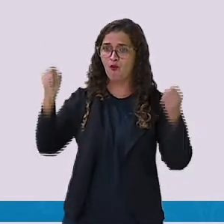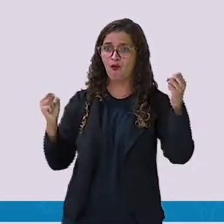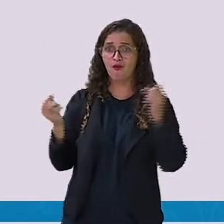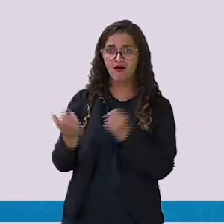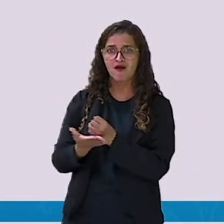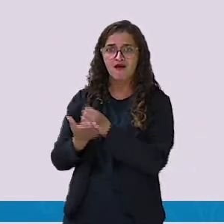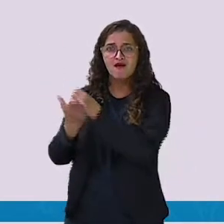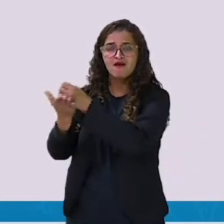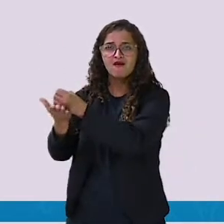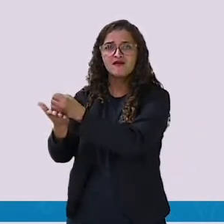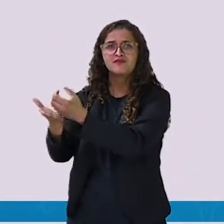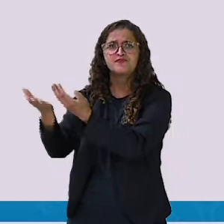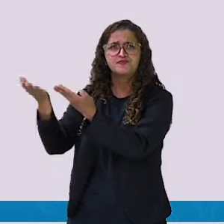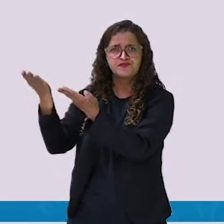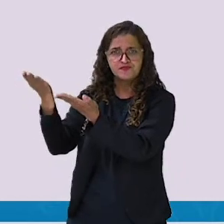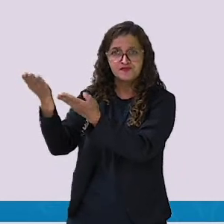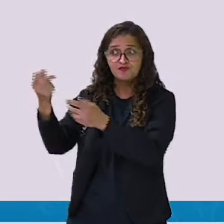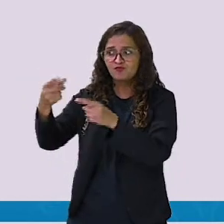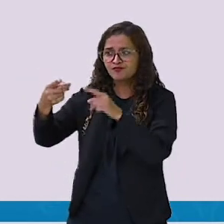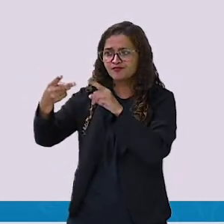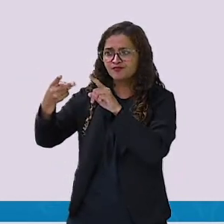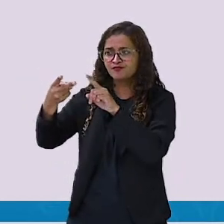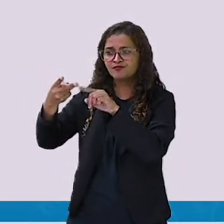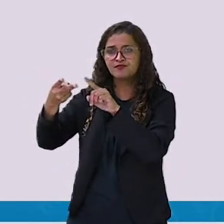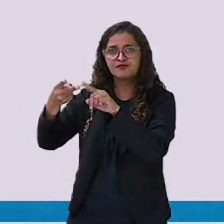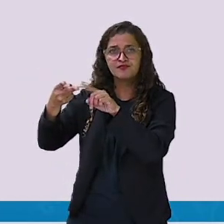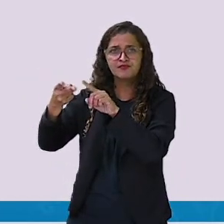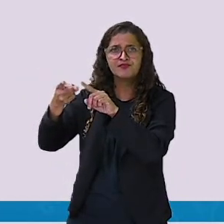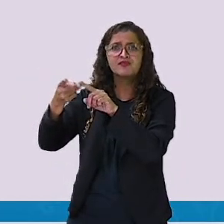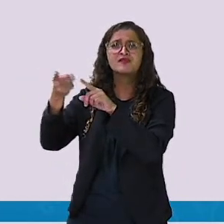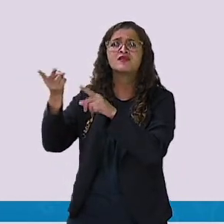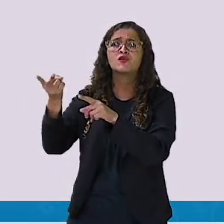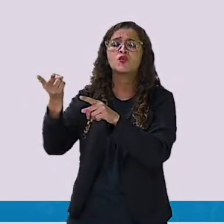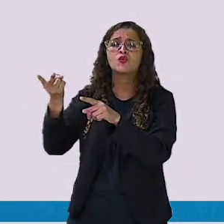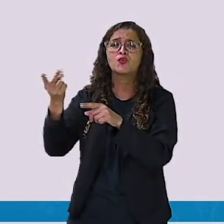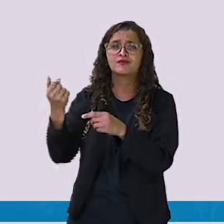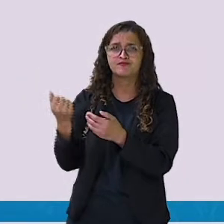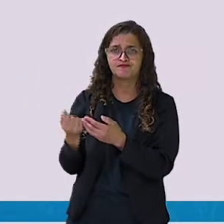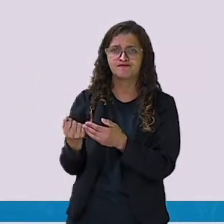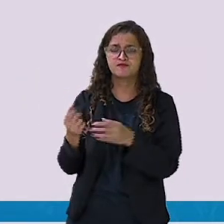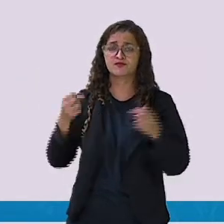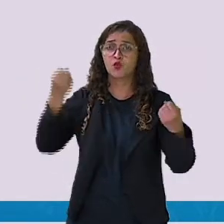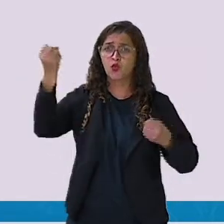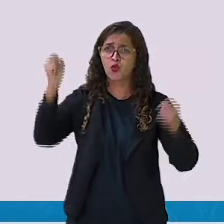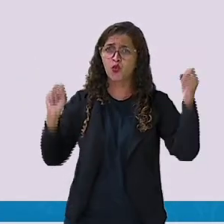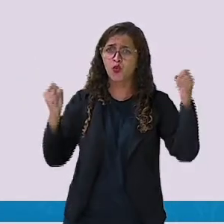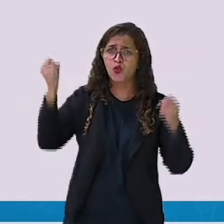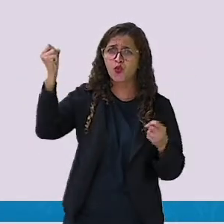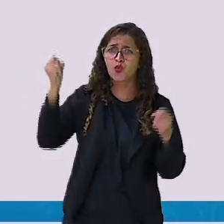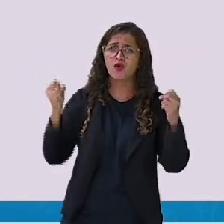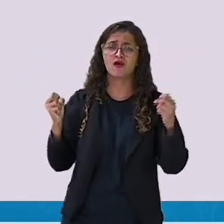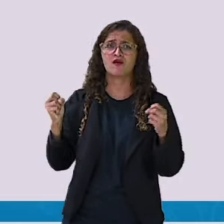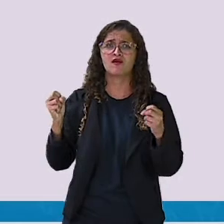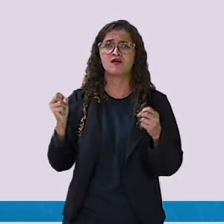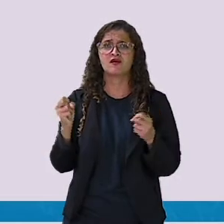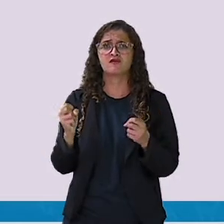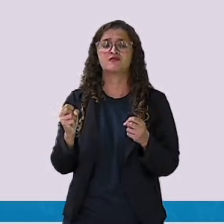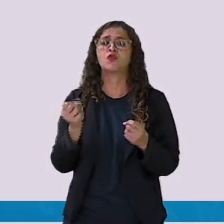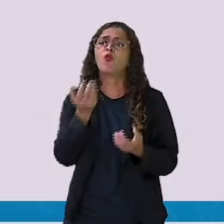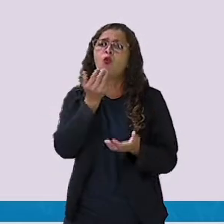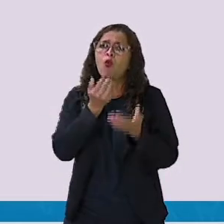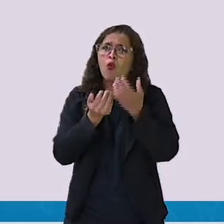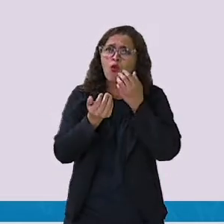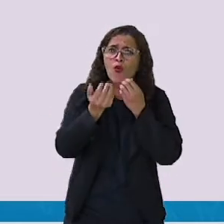Indústrias de bens de consumo. Nessa categoria industrial, o objetivo é a